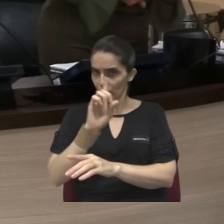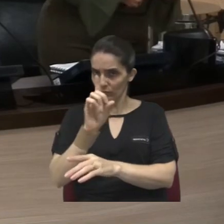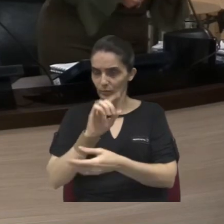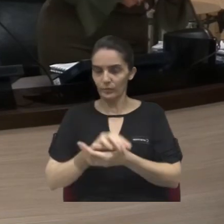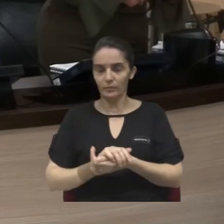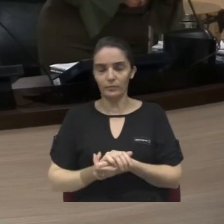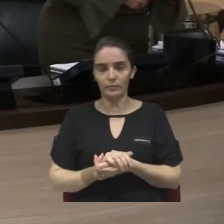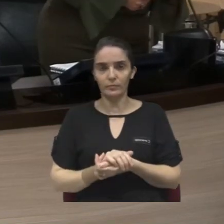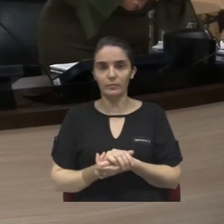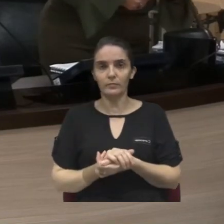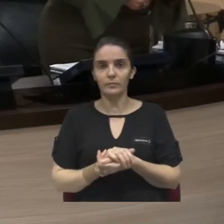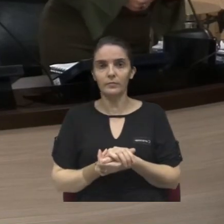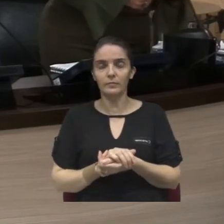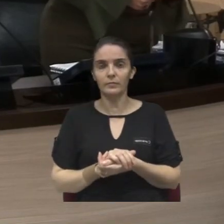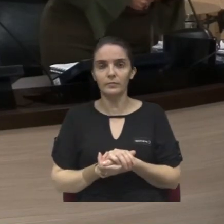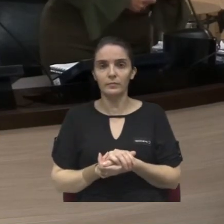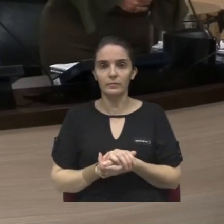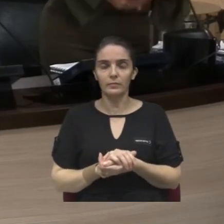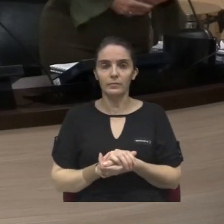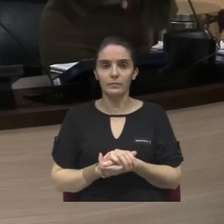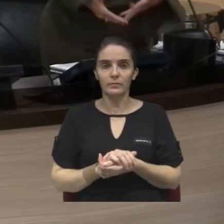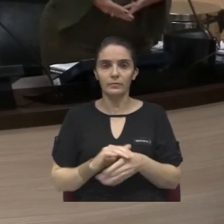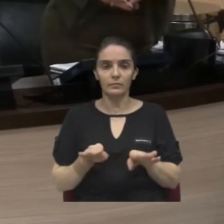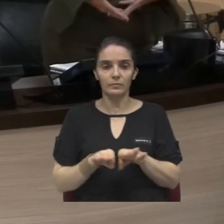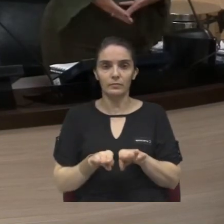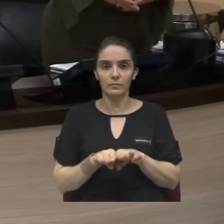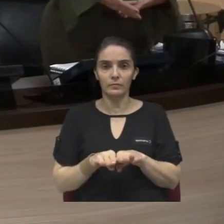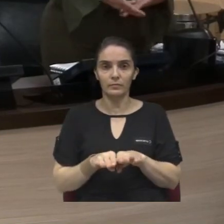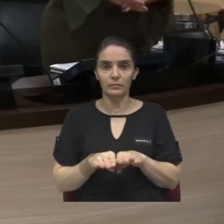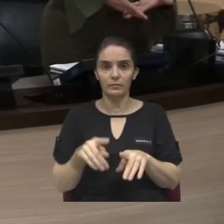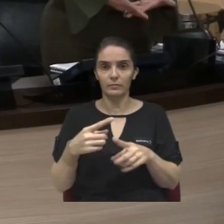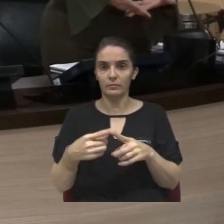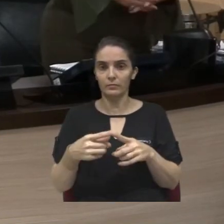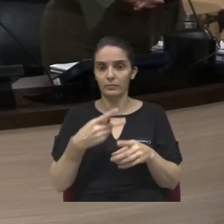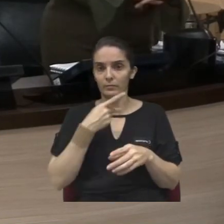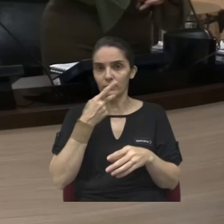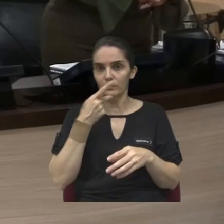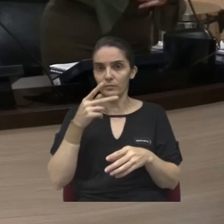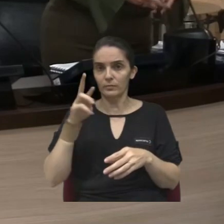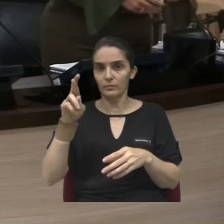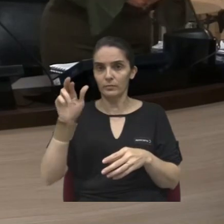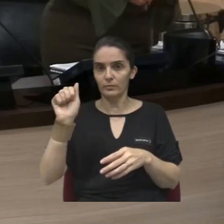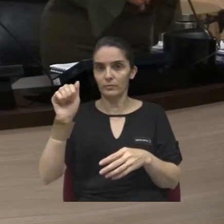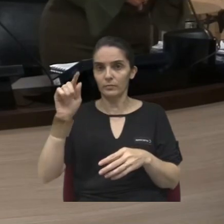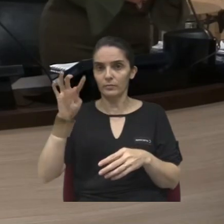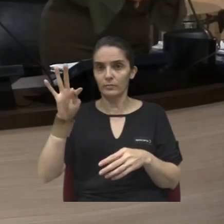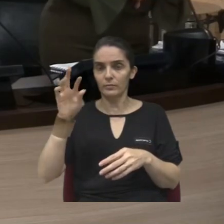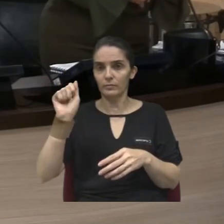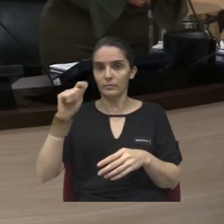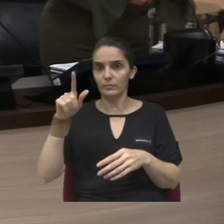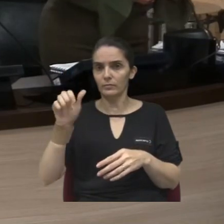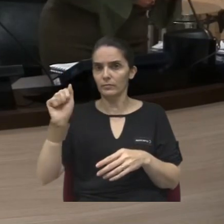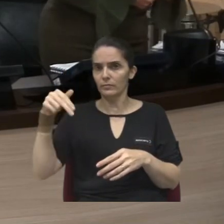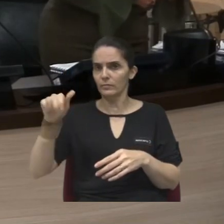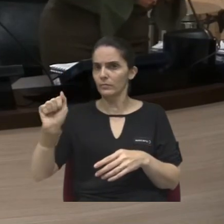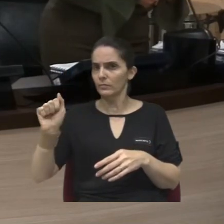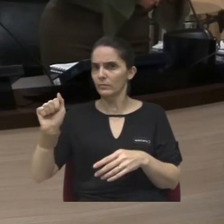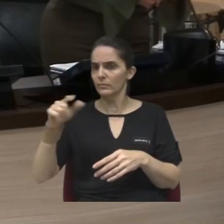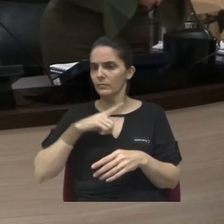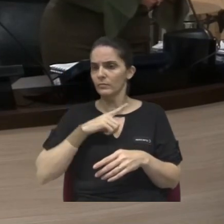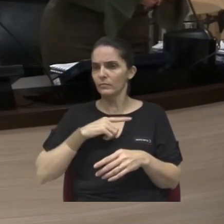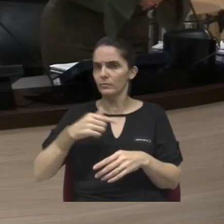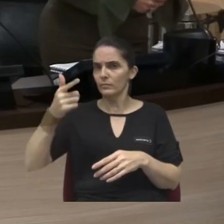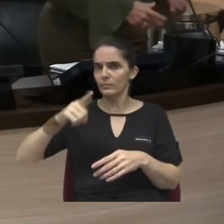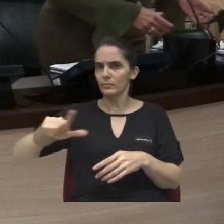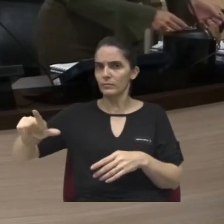que temos, assim, ratazanas ali, e nós temos outras atividades ali dentro. Isso já me